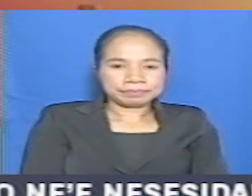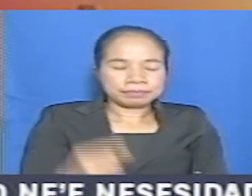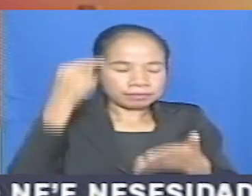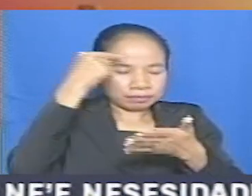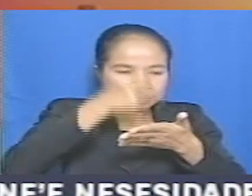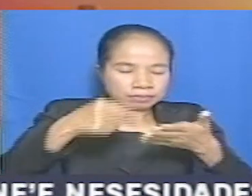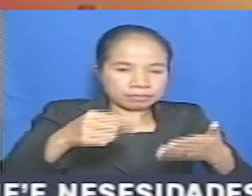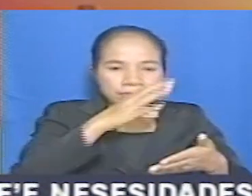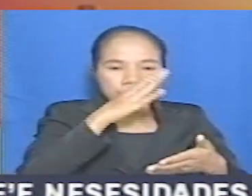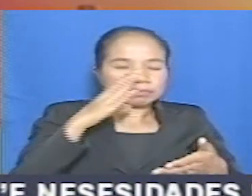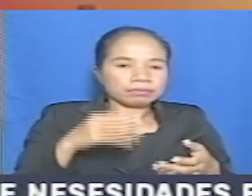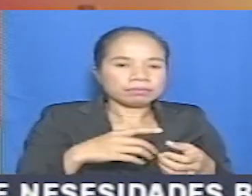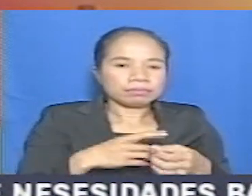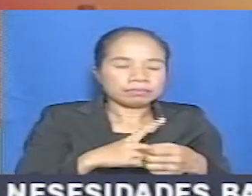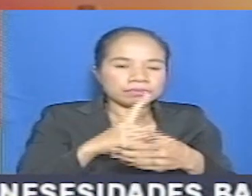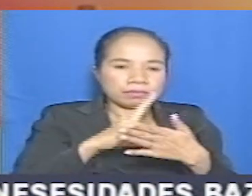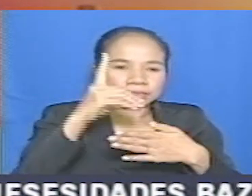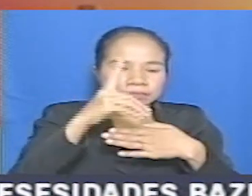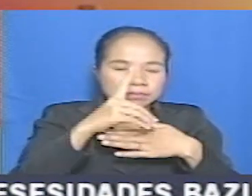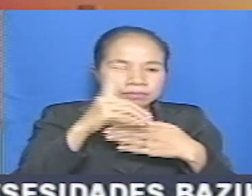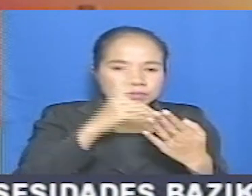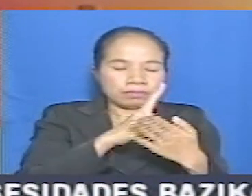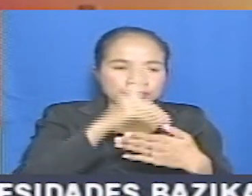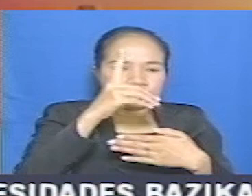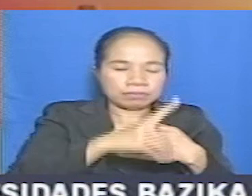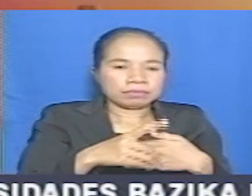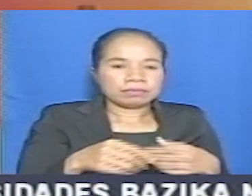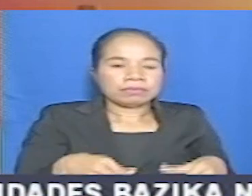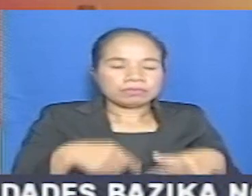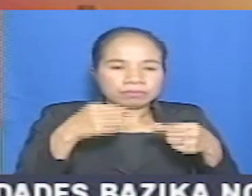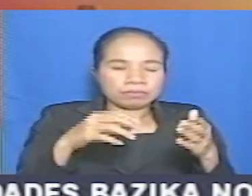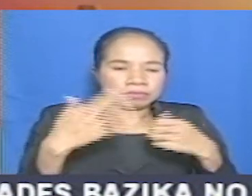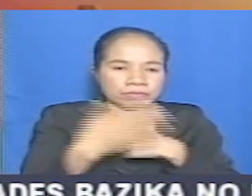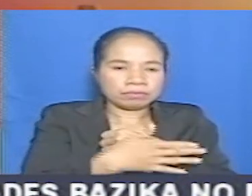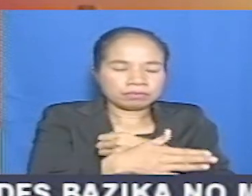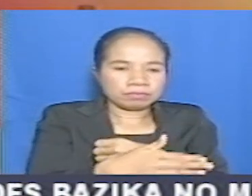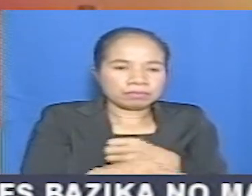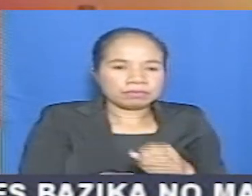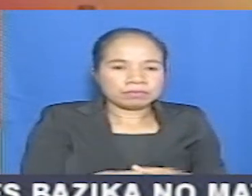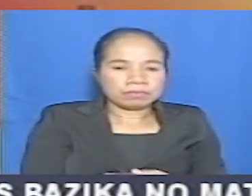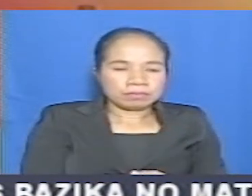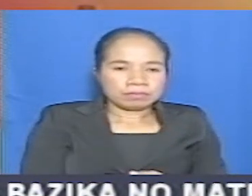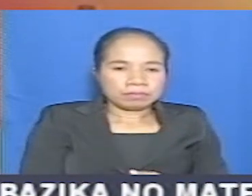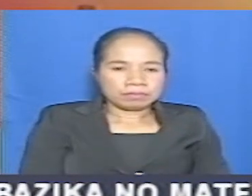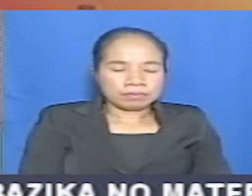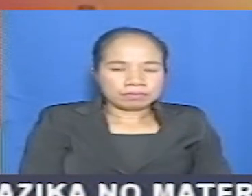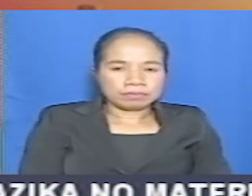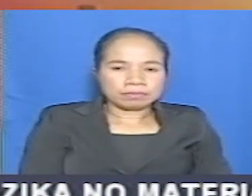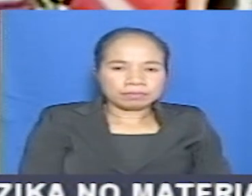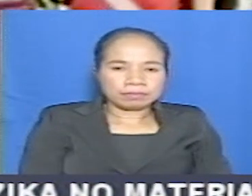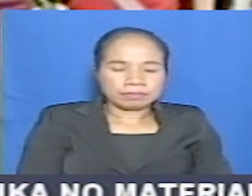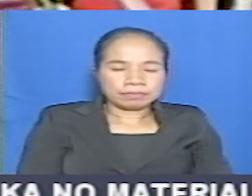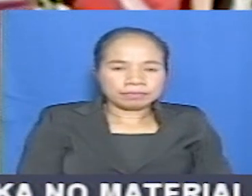Secretario de Agricultura no Desenvolvimento Rural entrega Fini Ican ba Paróquia São Paulo II Passabé.